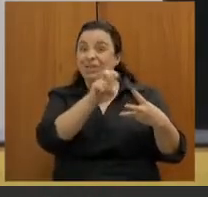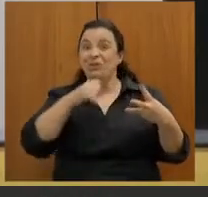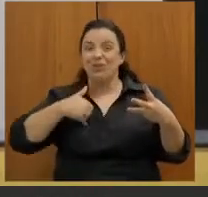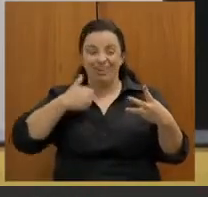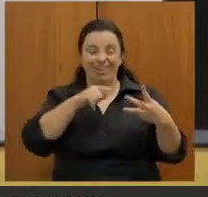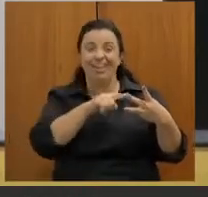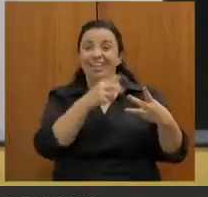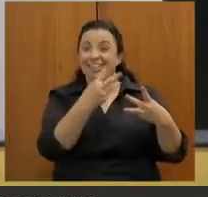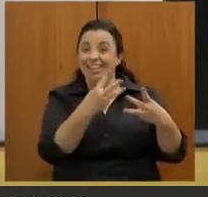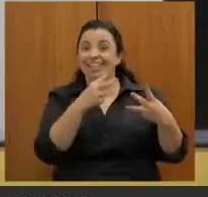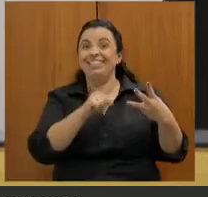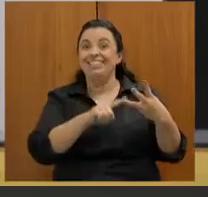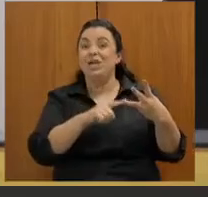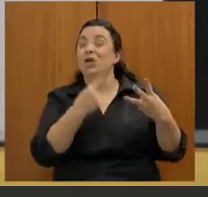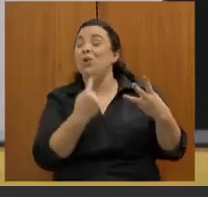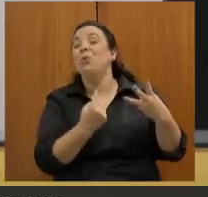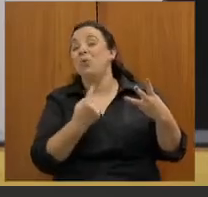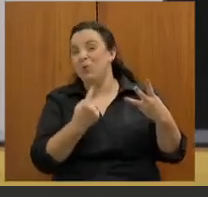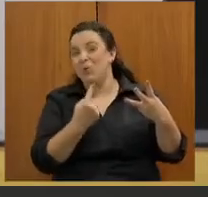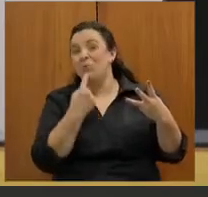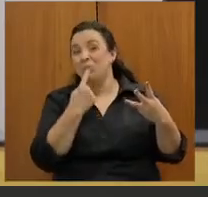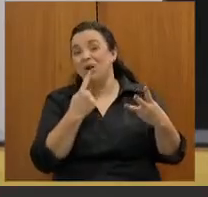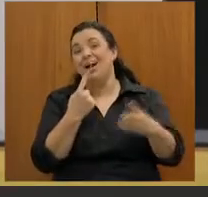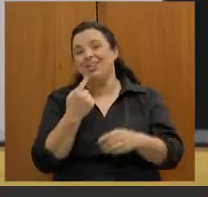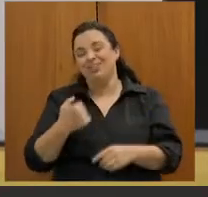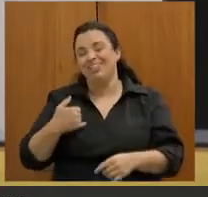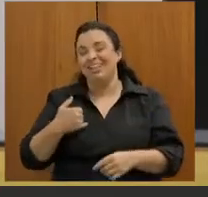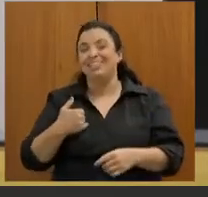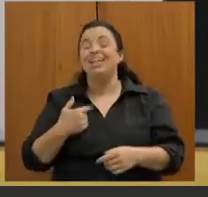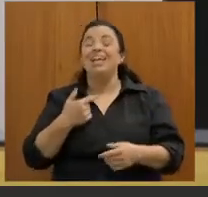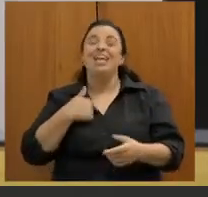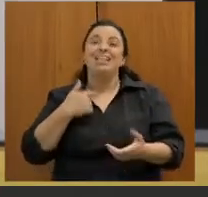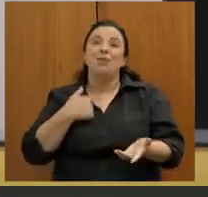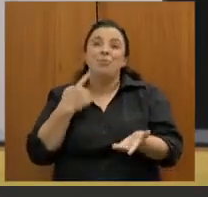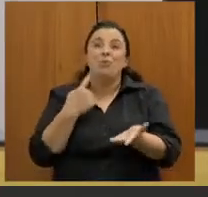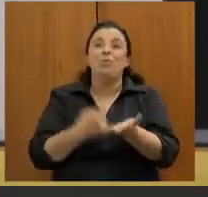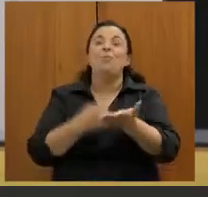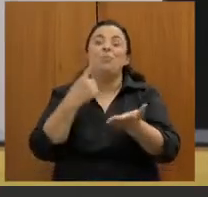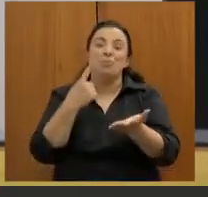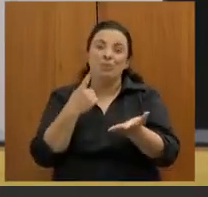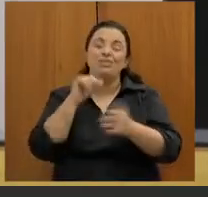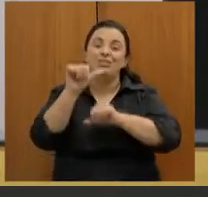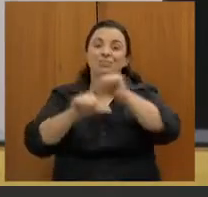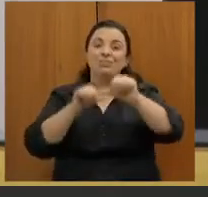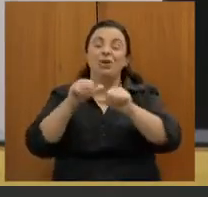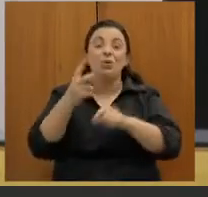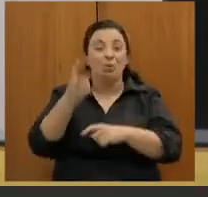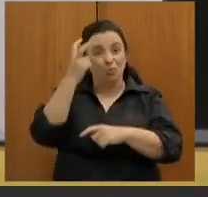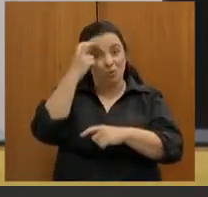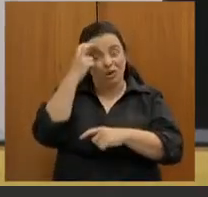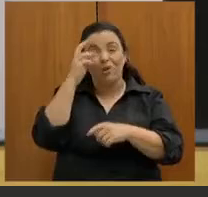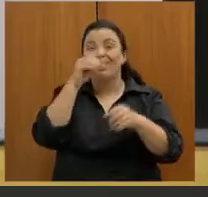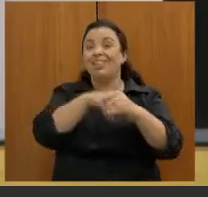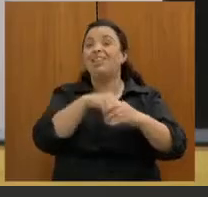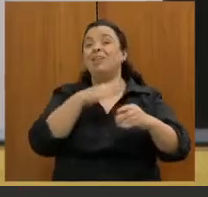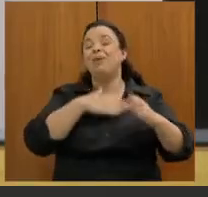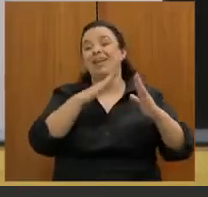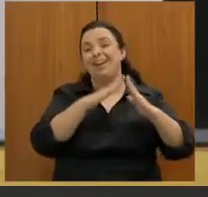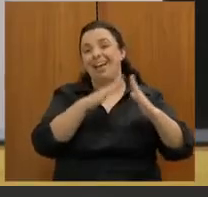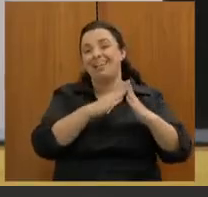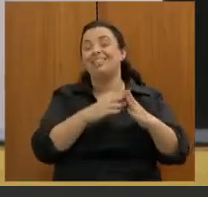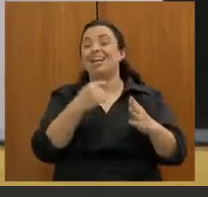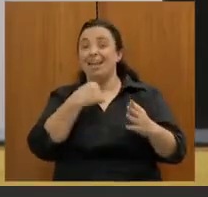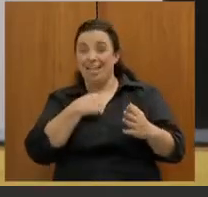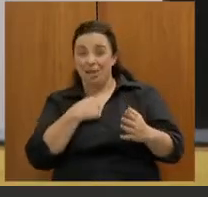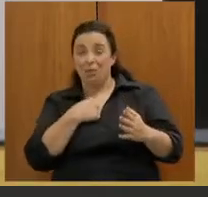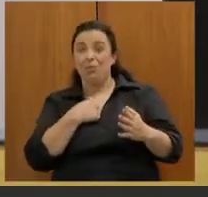contribuir com a transformação cultural e social tá dentro da minha casa eu e quatro homens né tomando meu marido